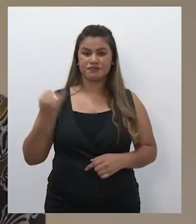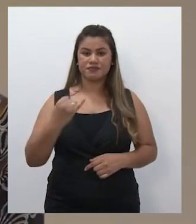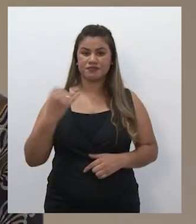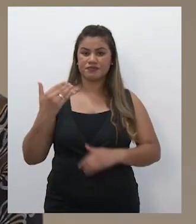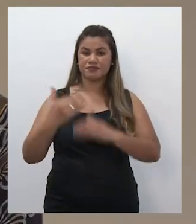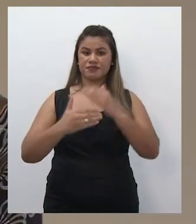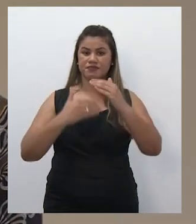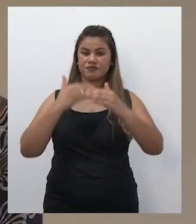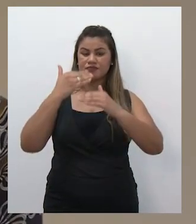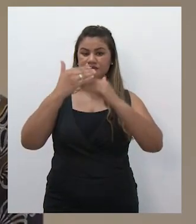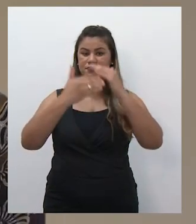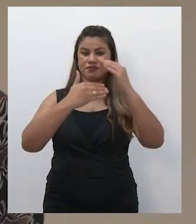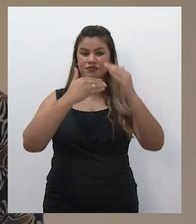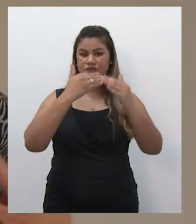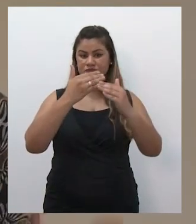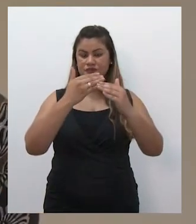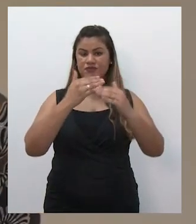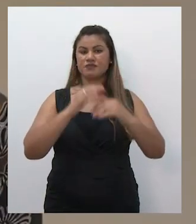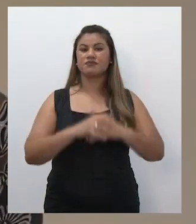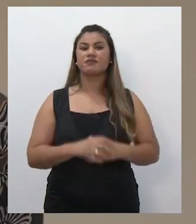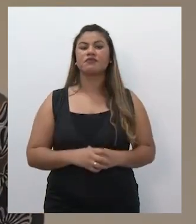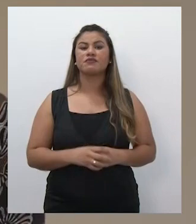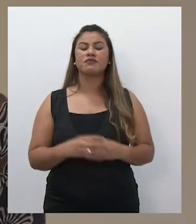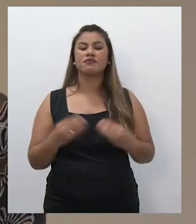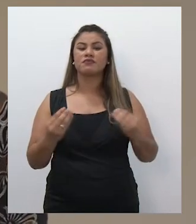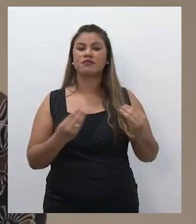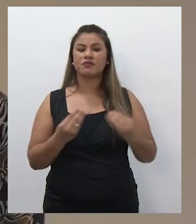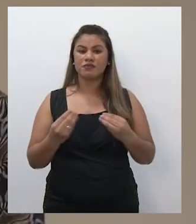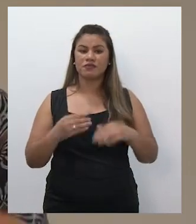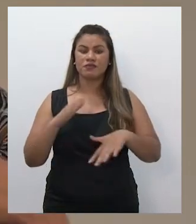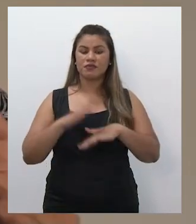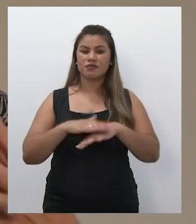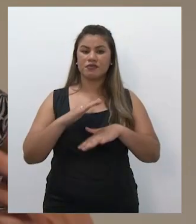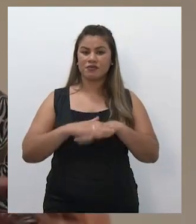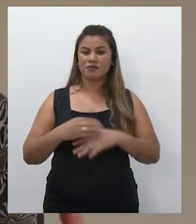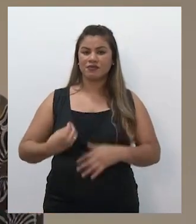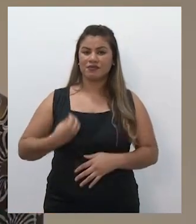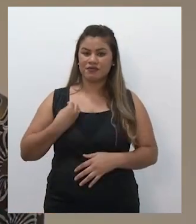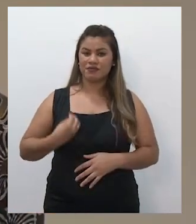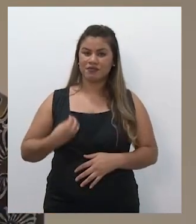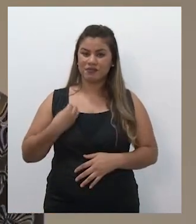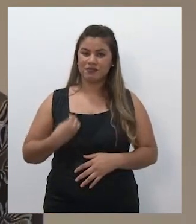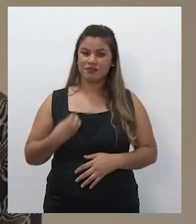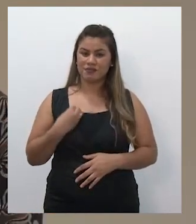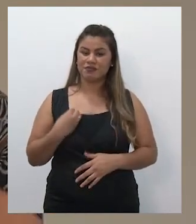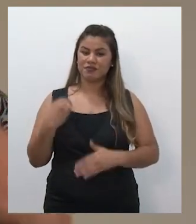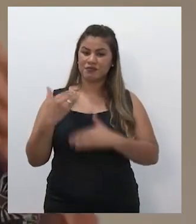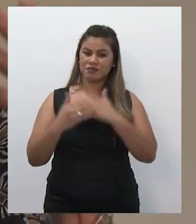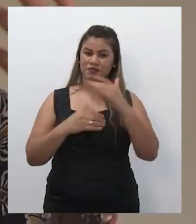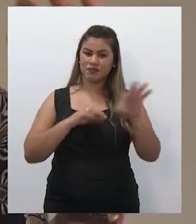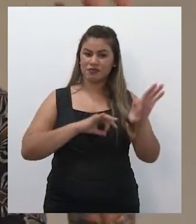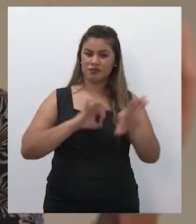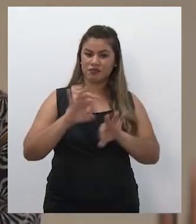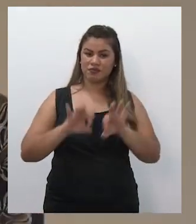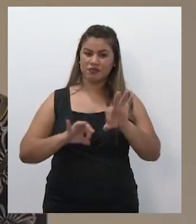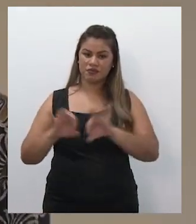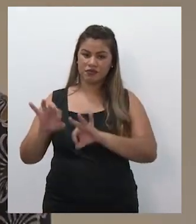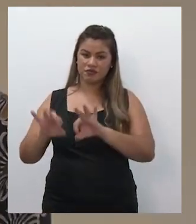a capacidade dos estudantes de gerirem sua própria vida, de desenvolverem projetos em relação à sua